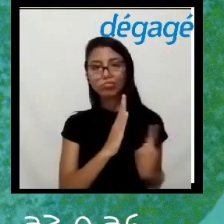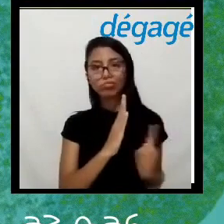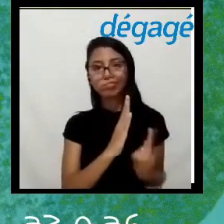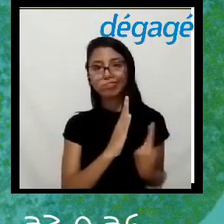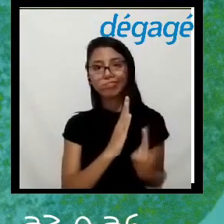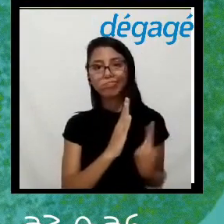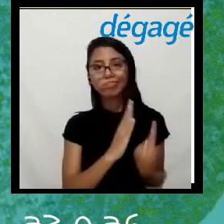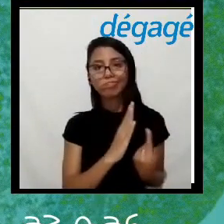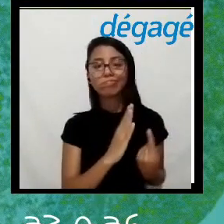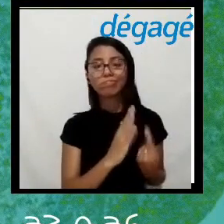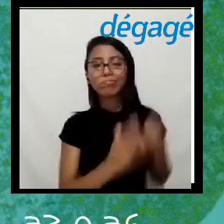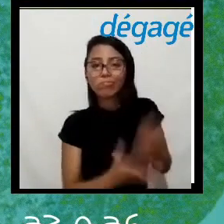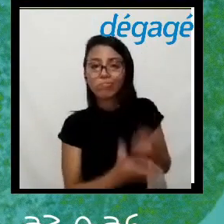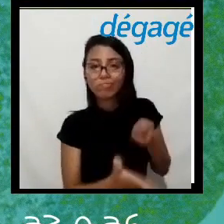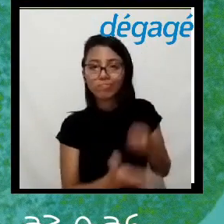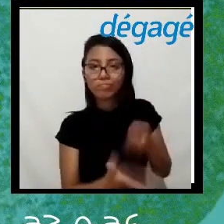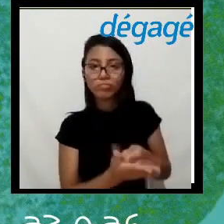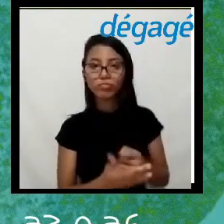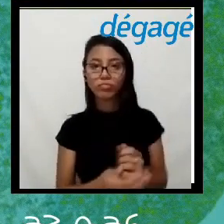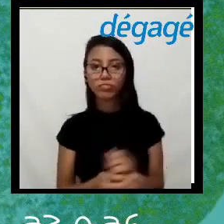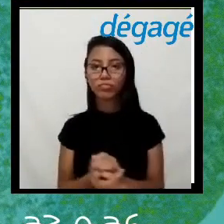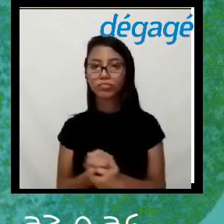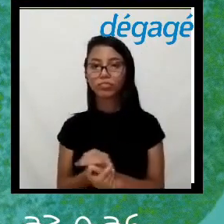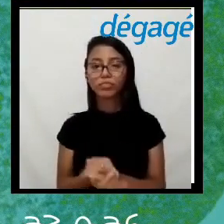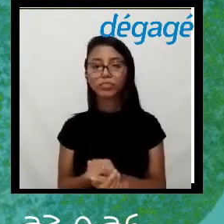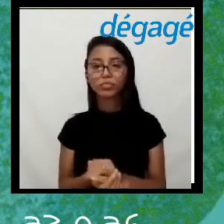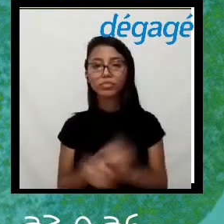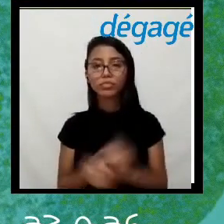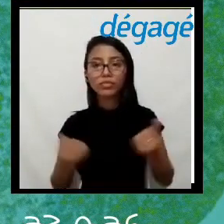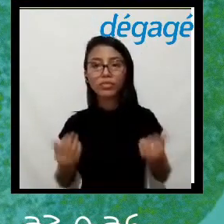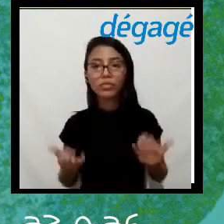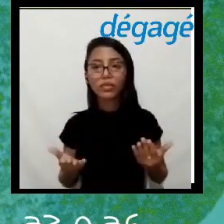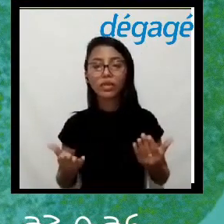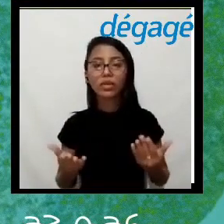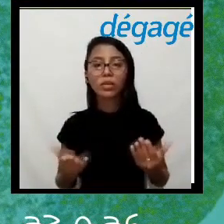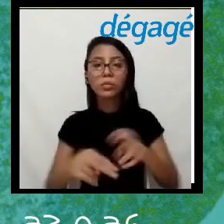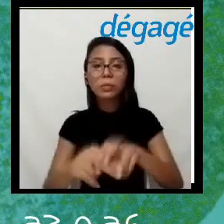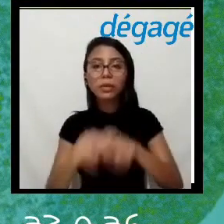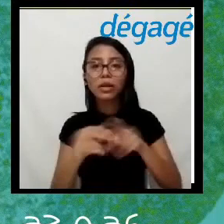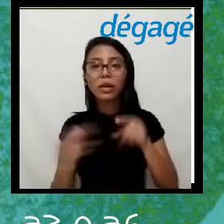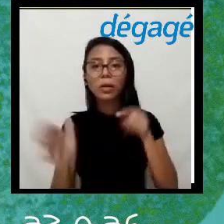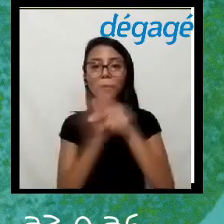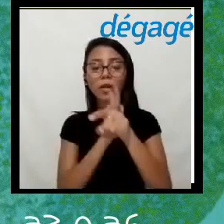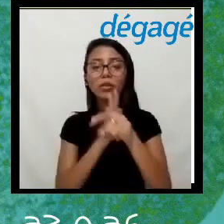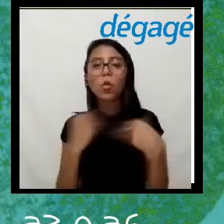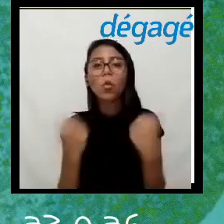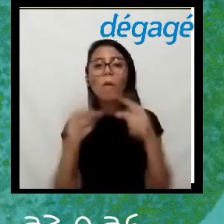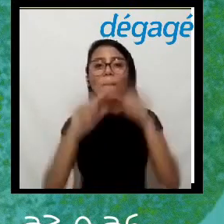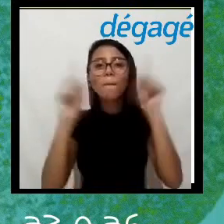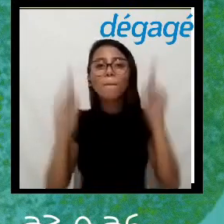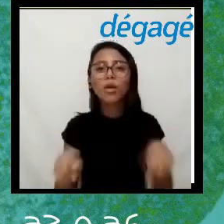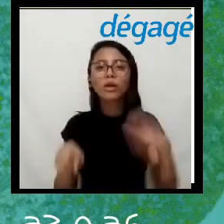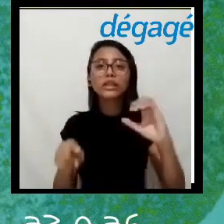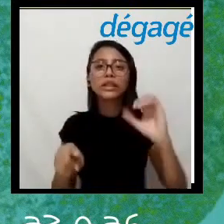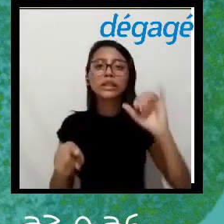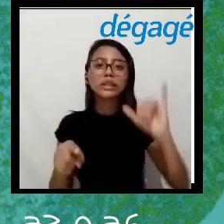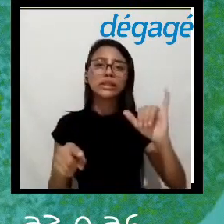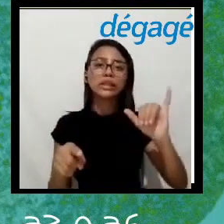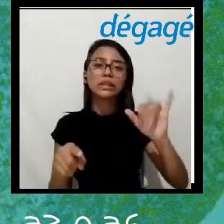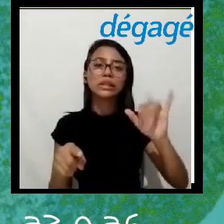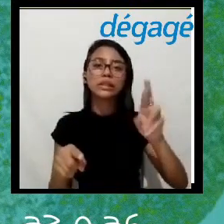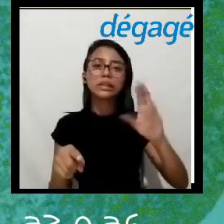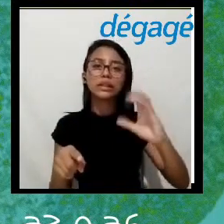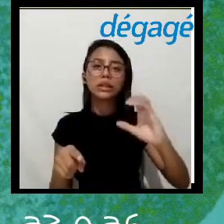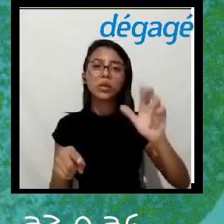nos perguntamos sobre qual a importância de termos esse projeto circulando, institucionalizado, né, para os alunos